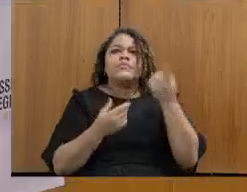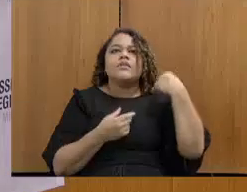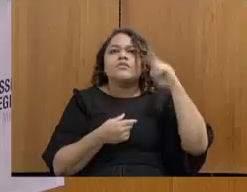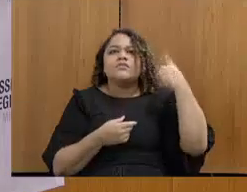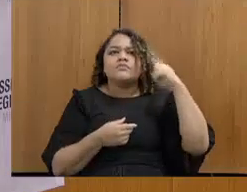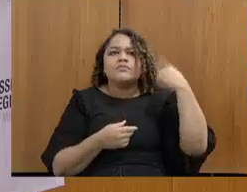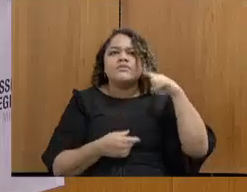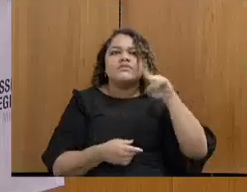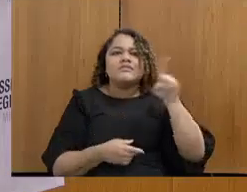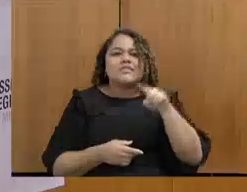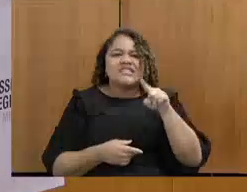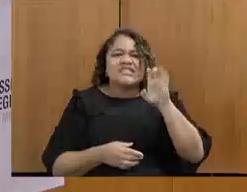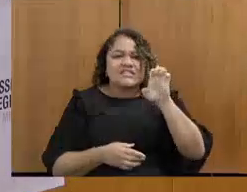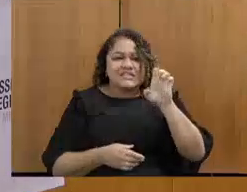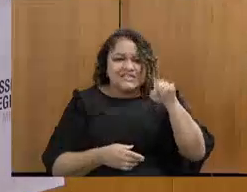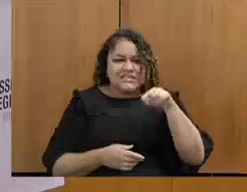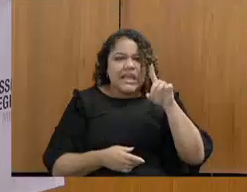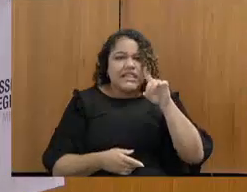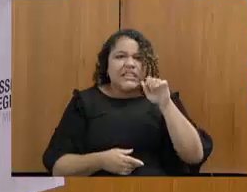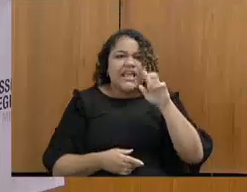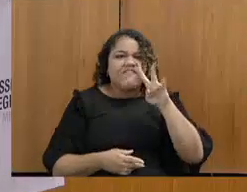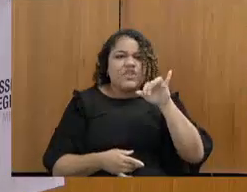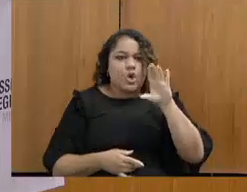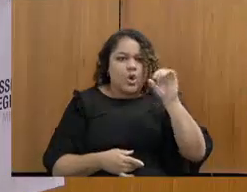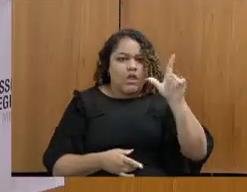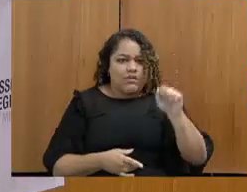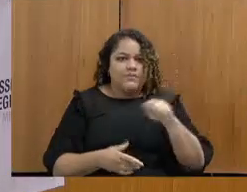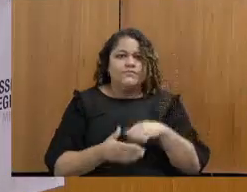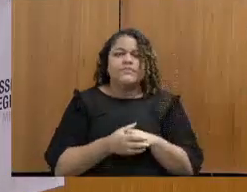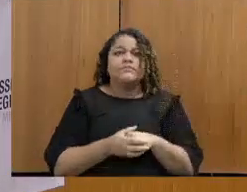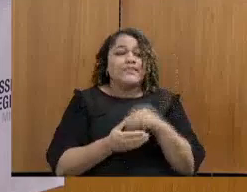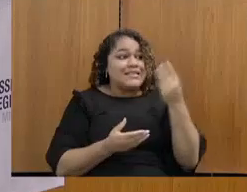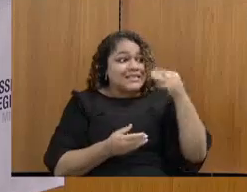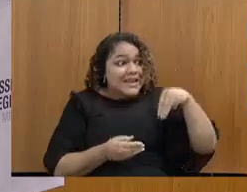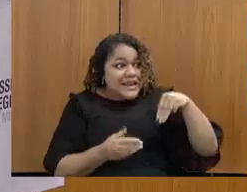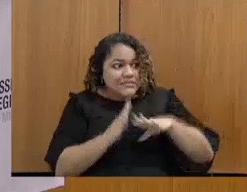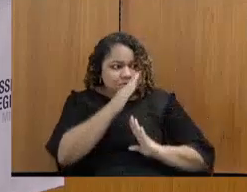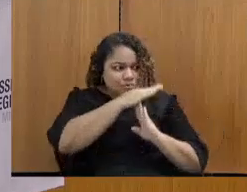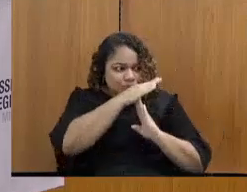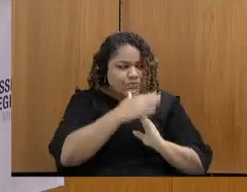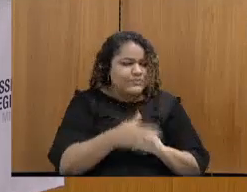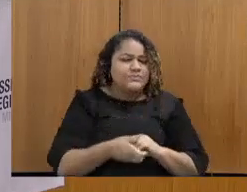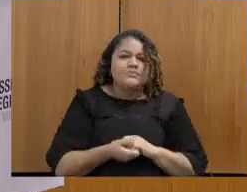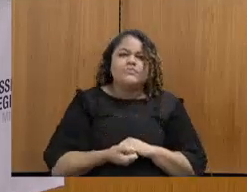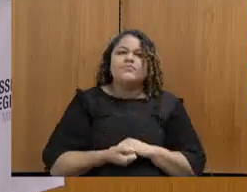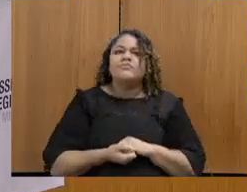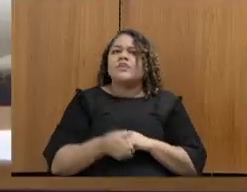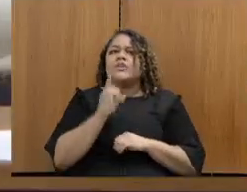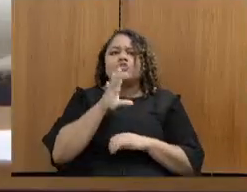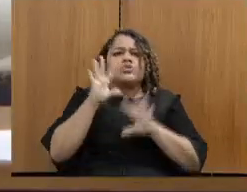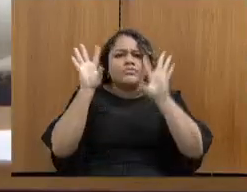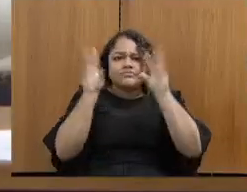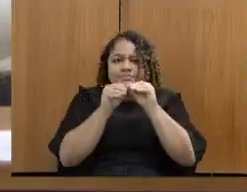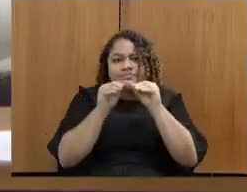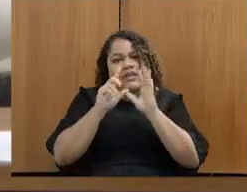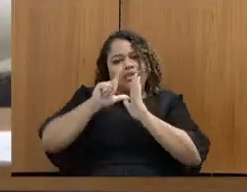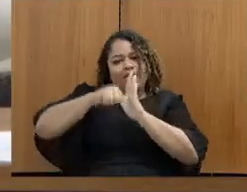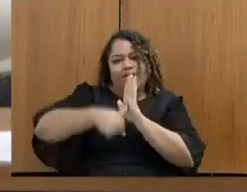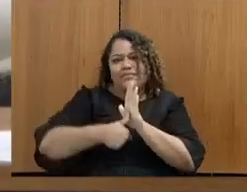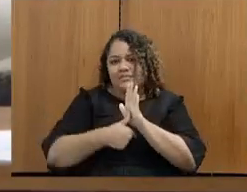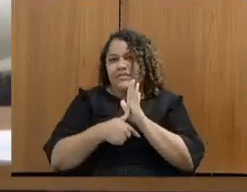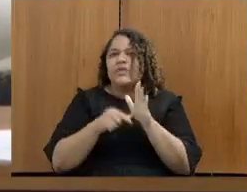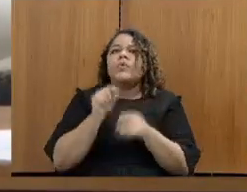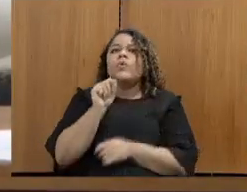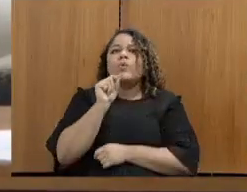gostaria inicialmente 3 minutos de forma muito breve também pelo jantar da hora é